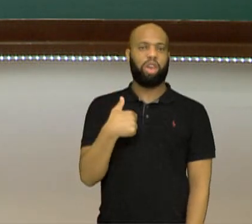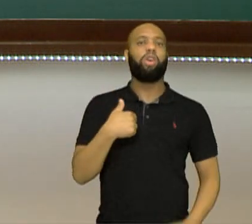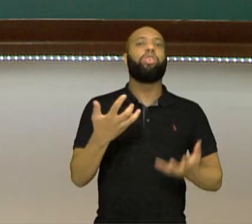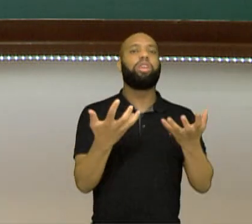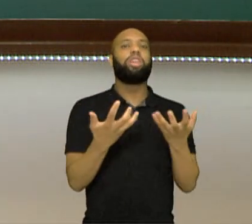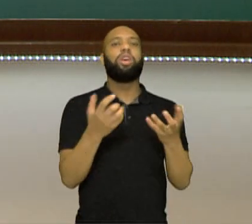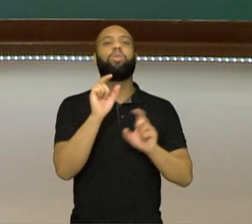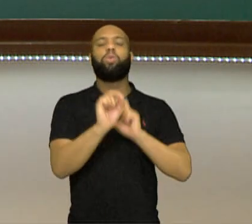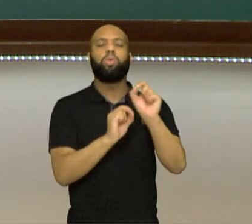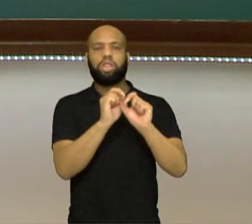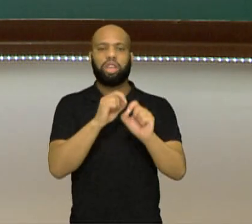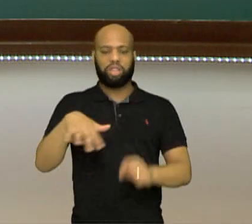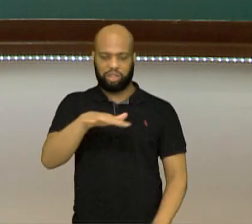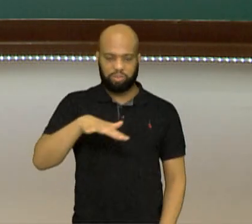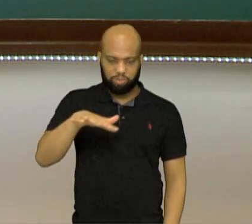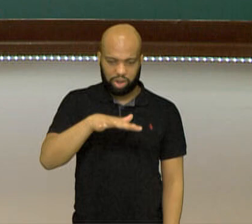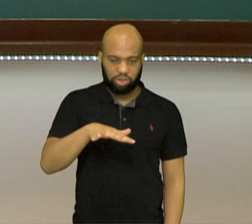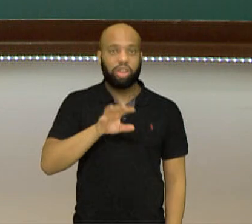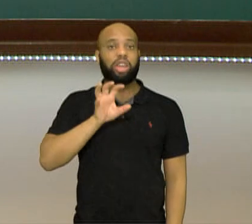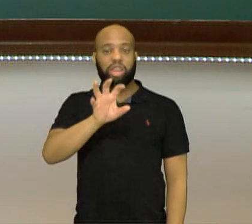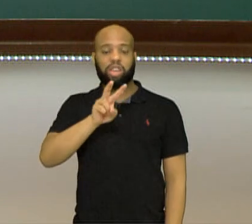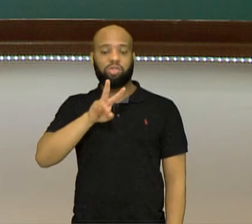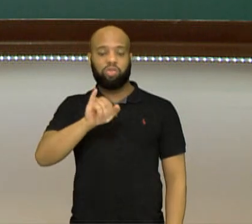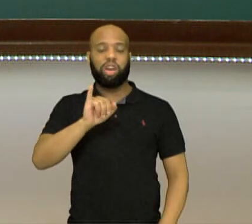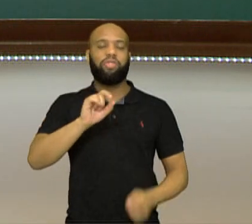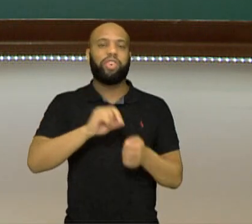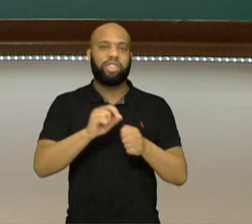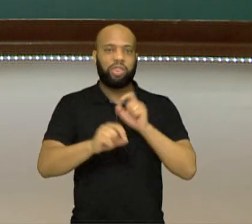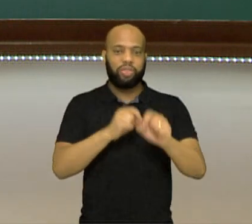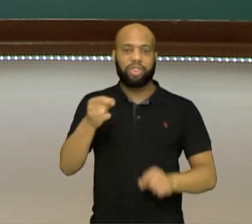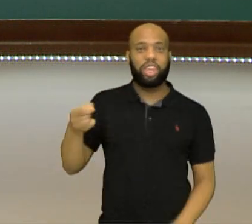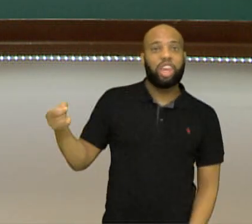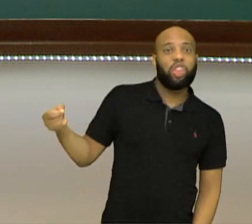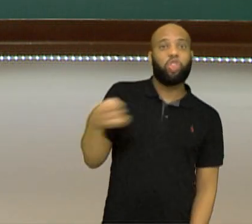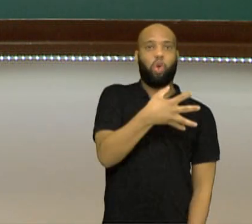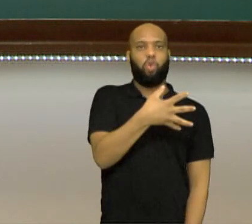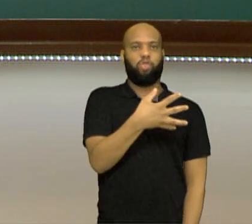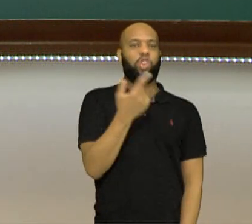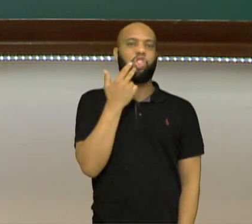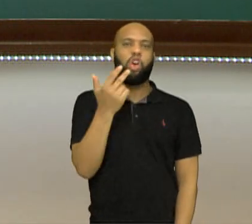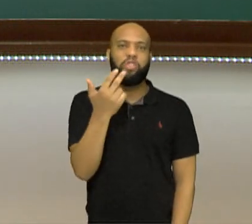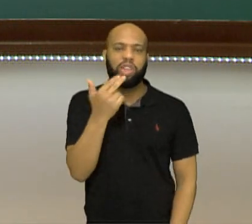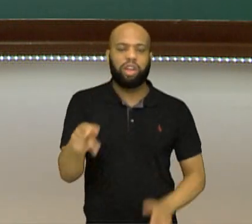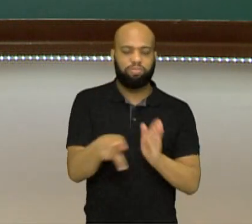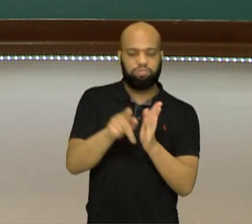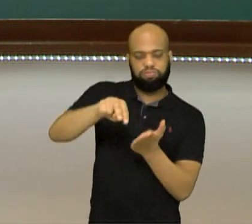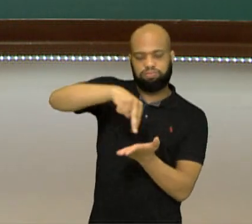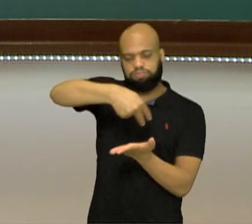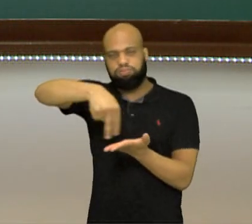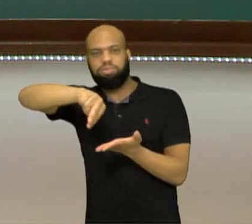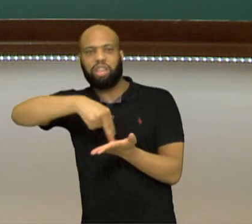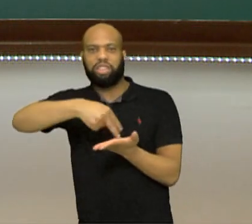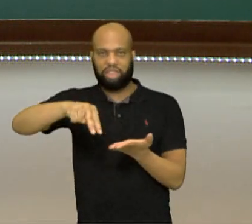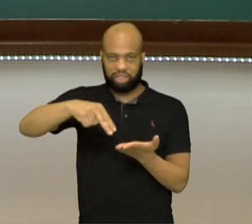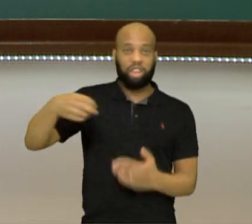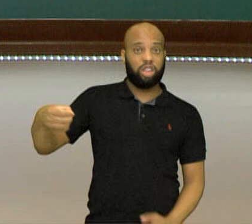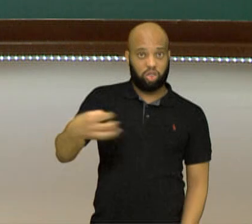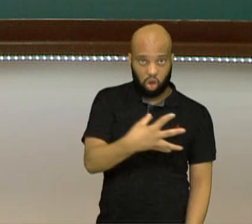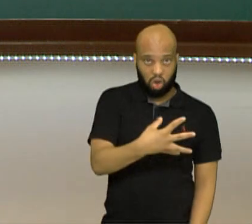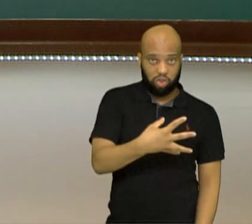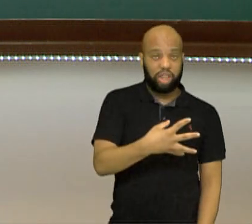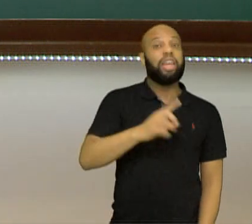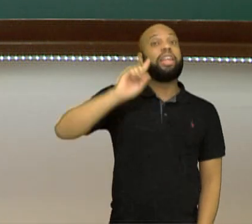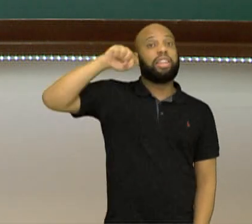meu espaço. É isso que vai trazer como inovação a dança moderna. E isso, após a Segunda Guerra